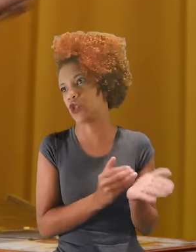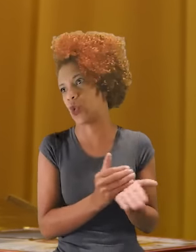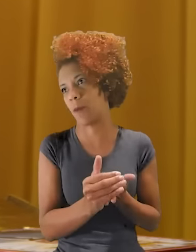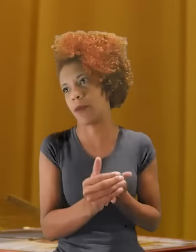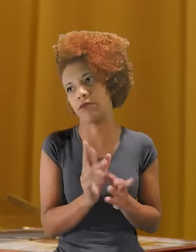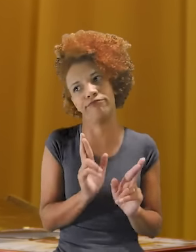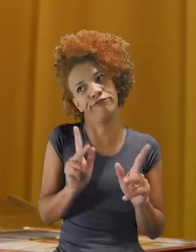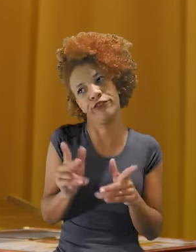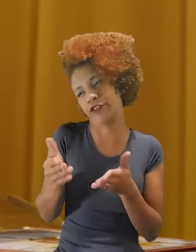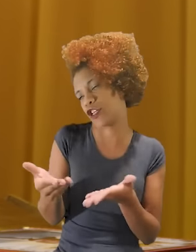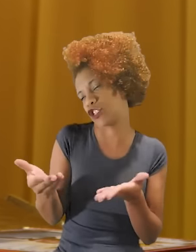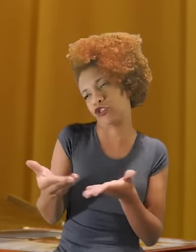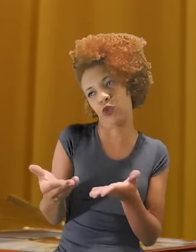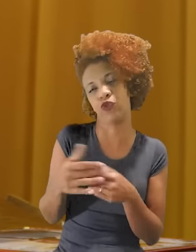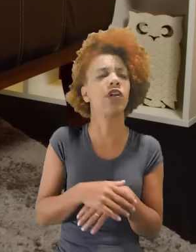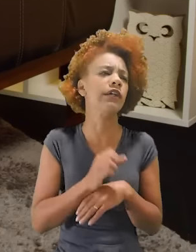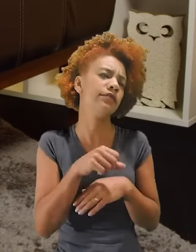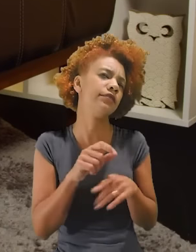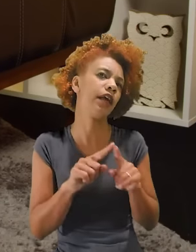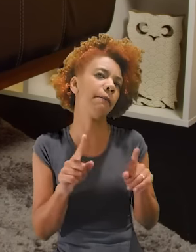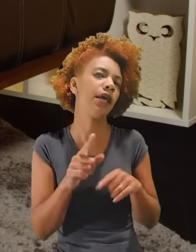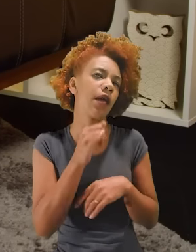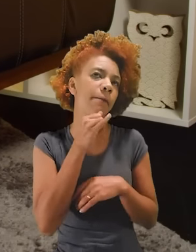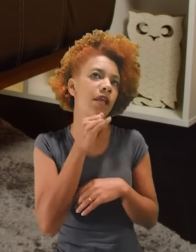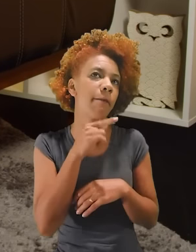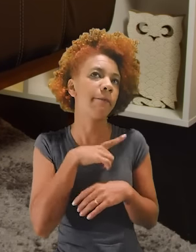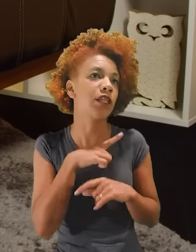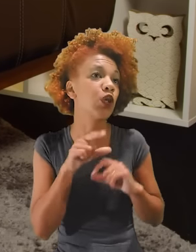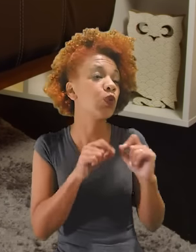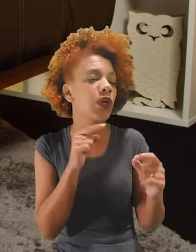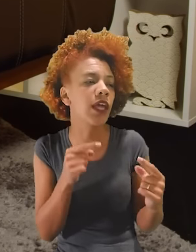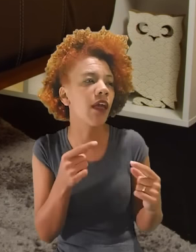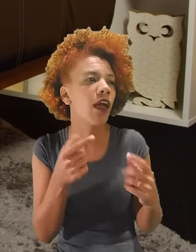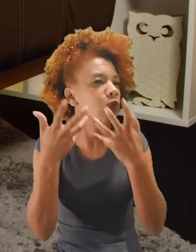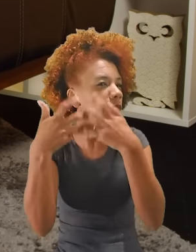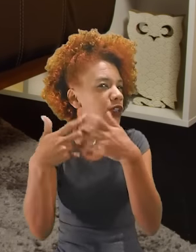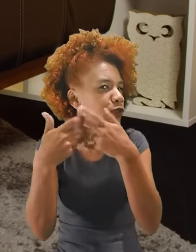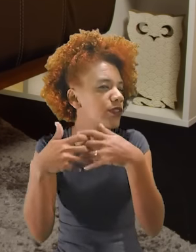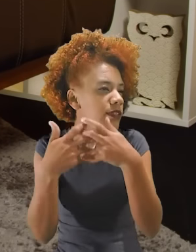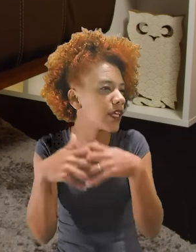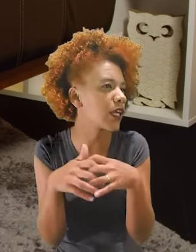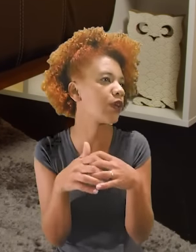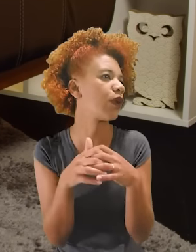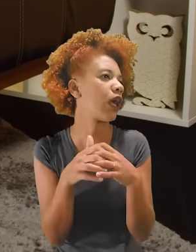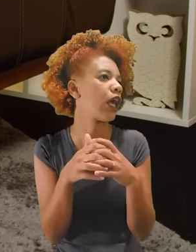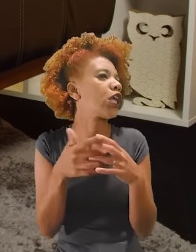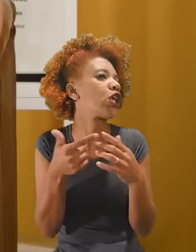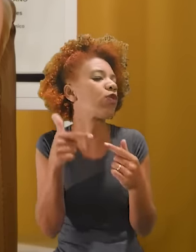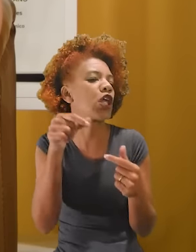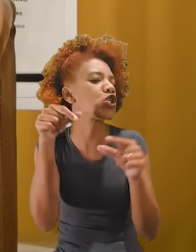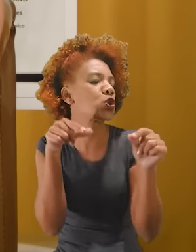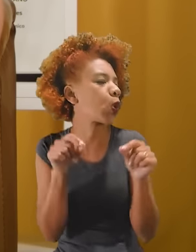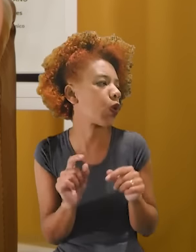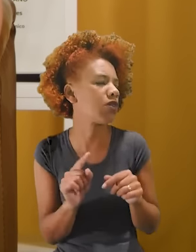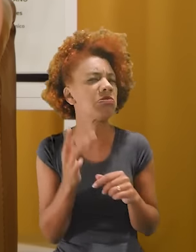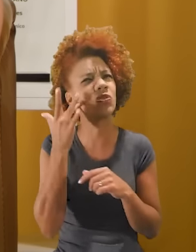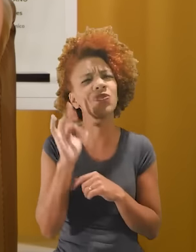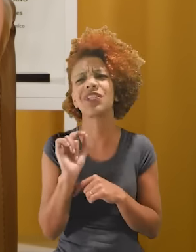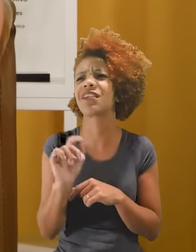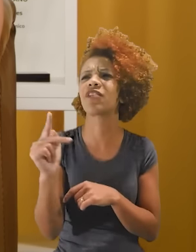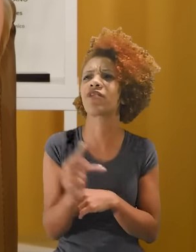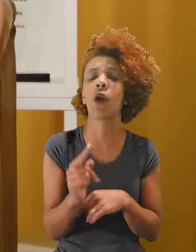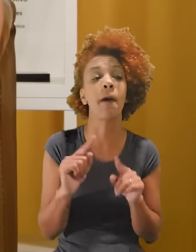É bem diferente da mentalidade da criança claro, de hoje, não, claro, mas né? Tem uma então... coisa do sem filtro da criança... Sim, isso que sim. Eu acho que... Eu não sei quem falou